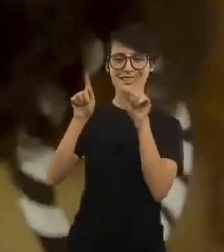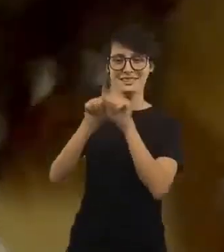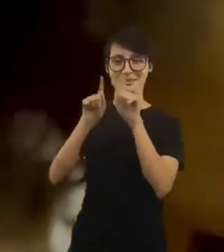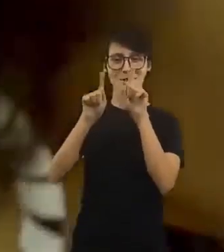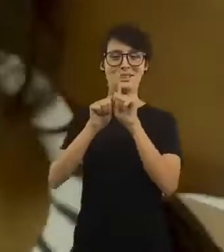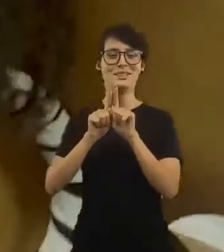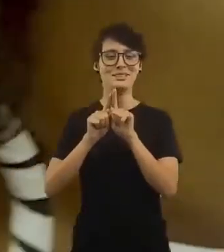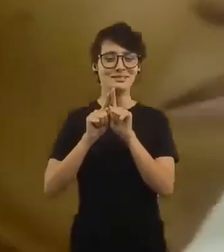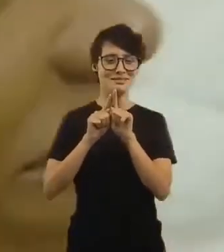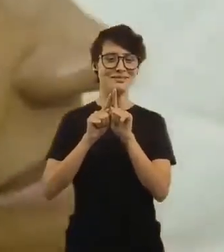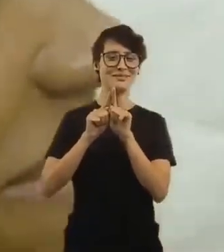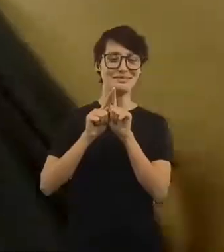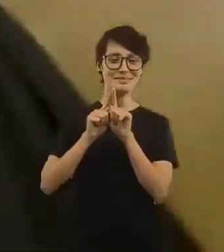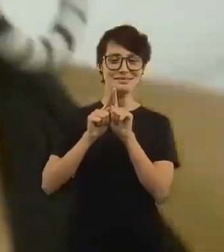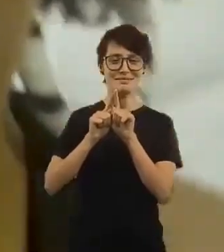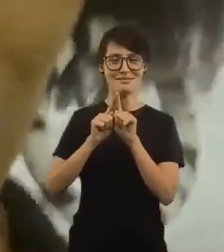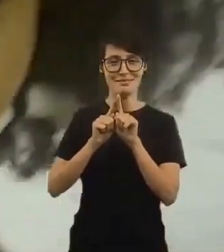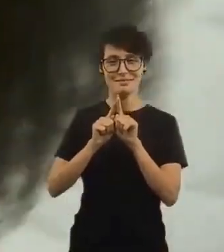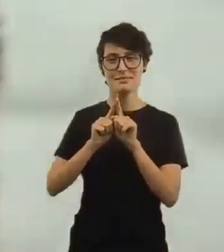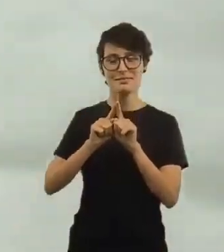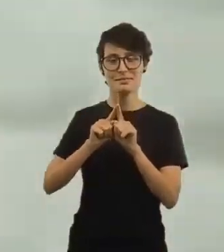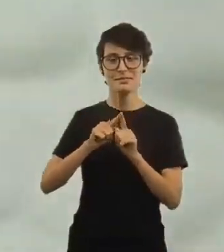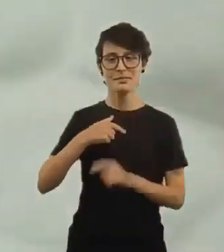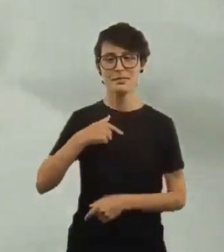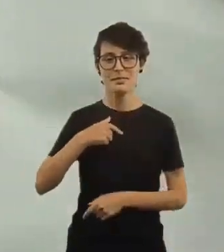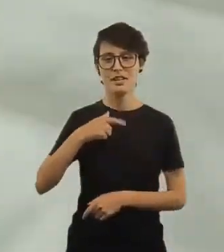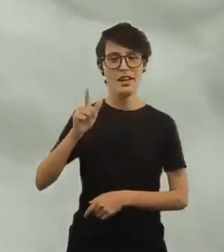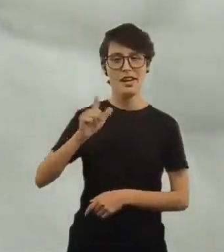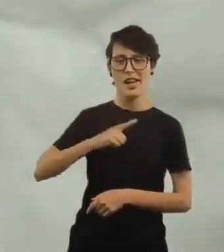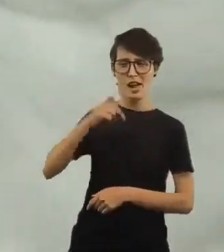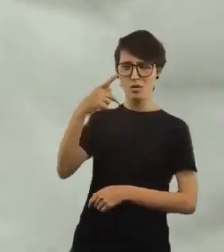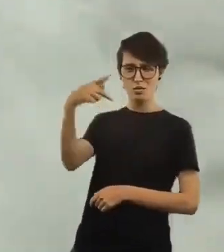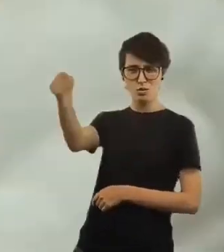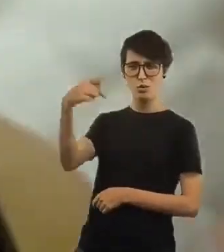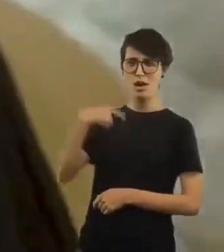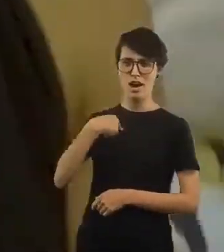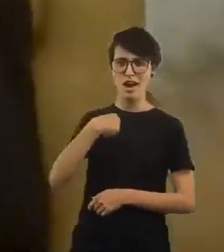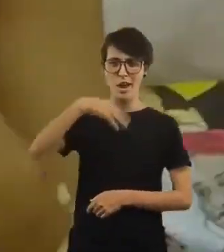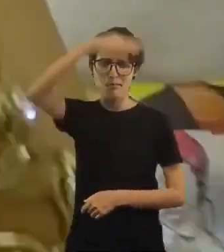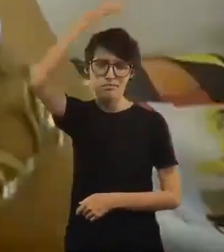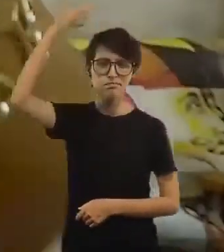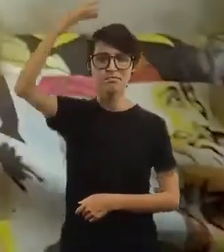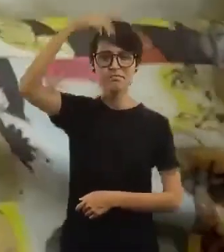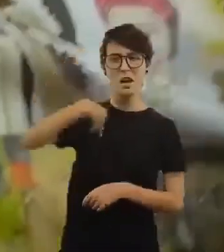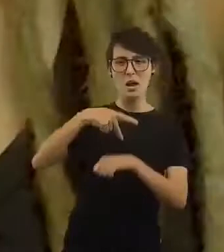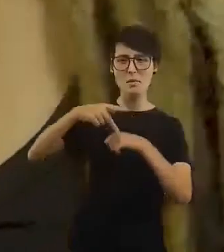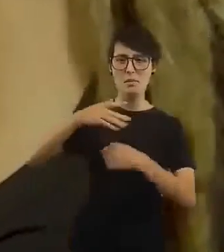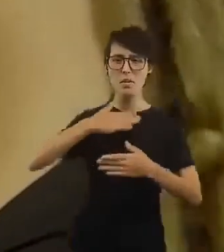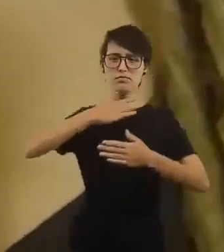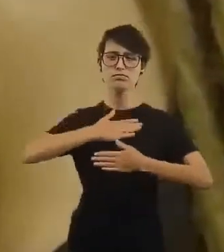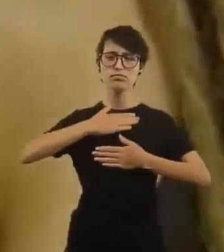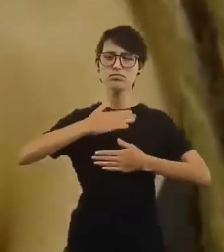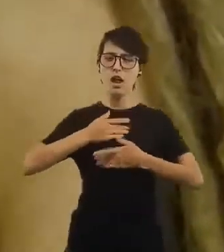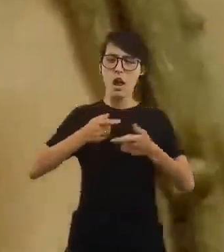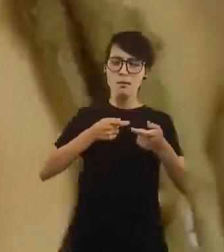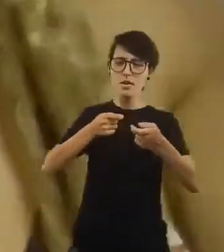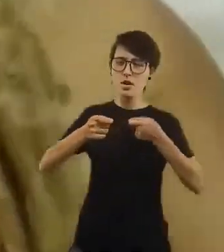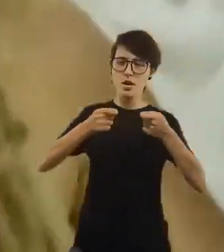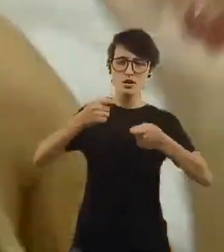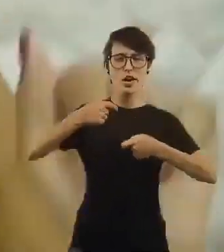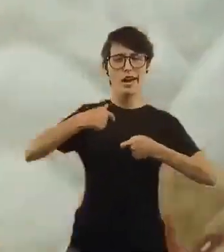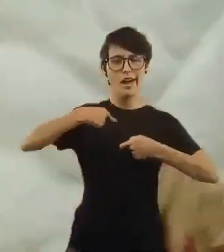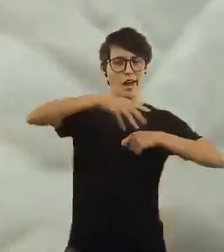libertei. Eu não sou dele, eu não sou sua, eu não sou santa, eu não sou pura, eu sou minha. No meu castelo eu